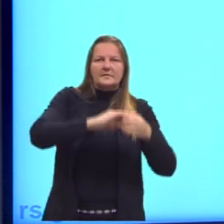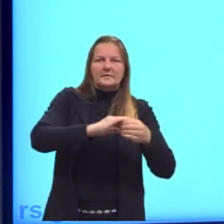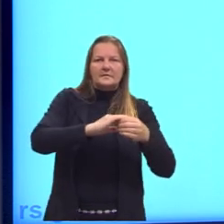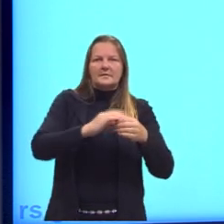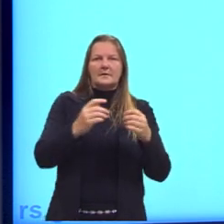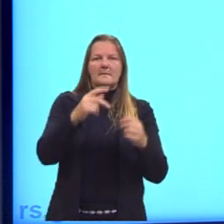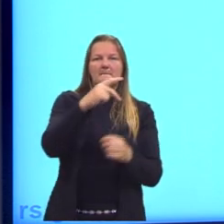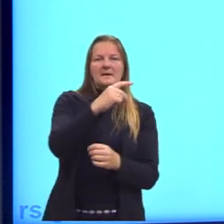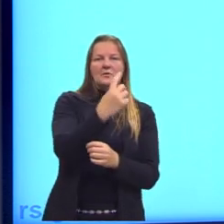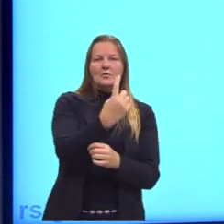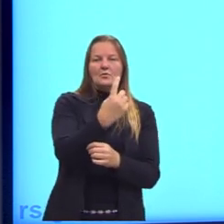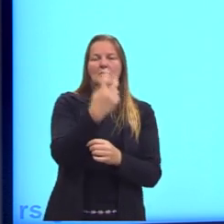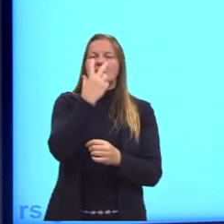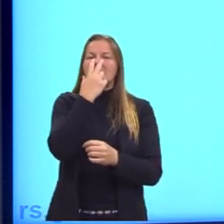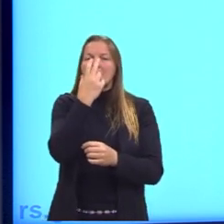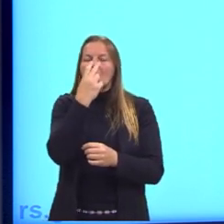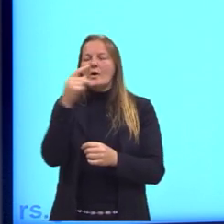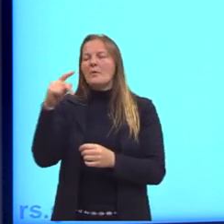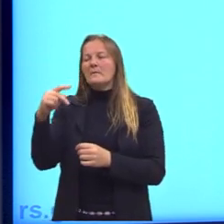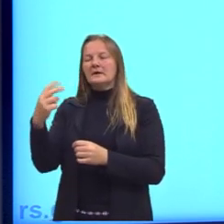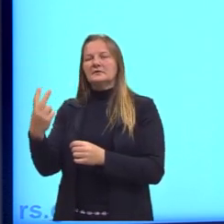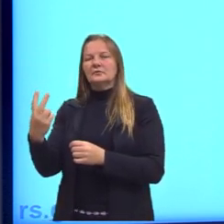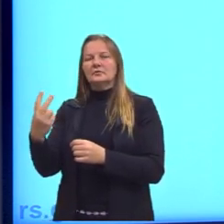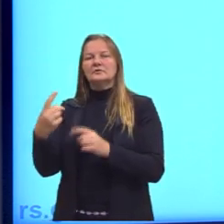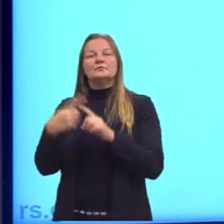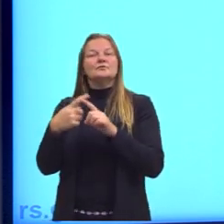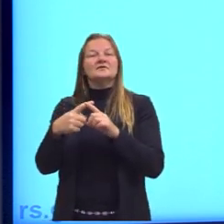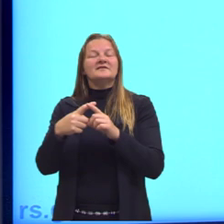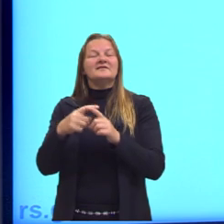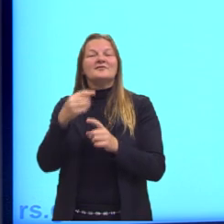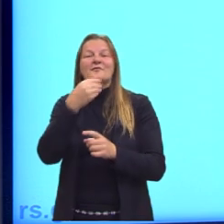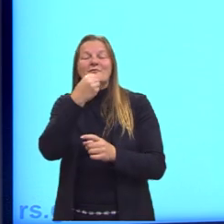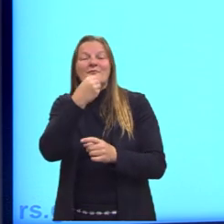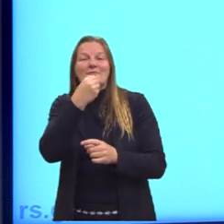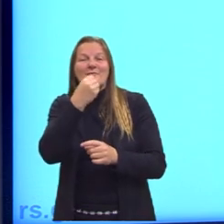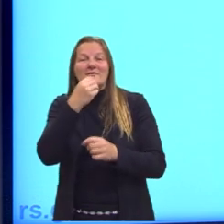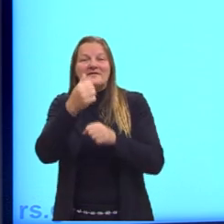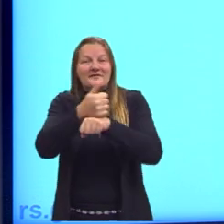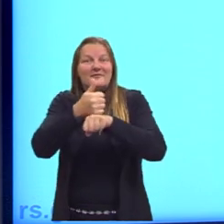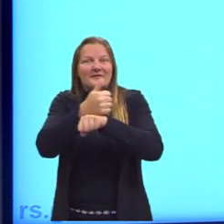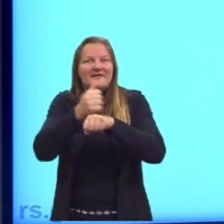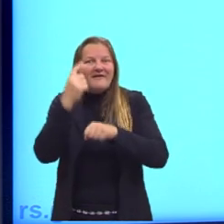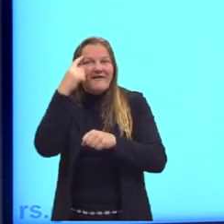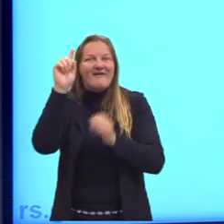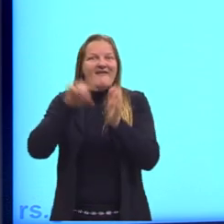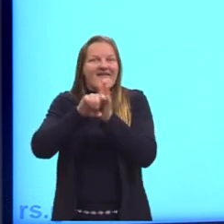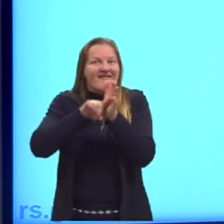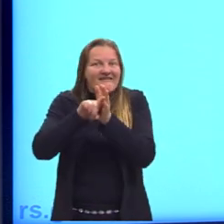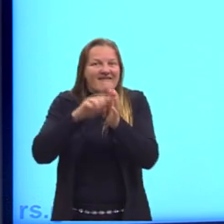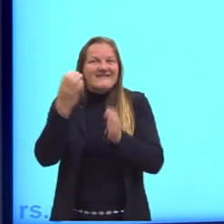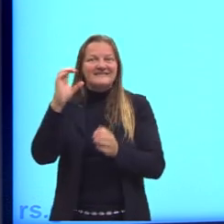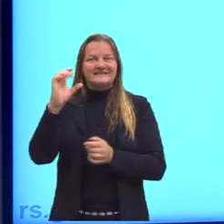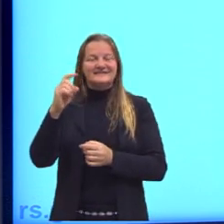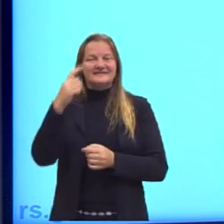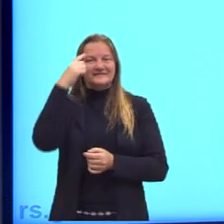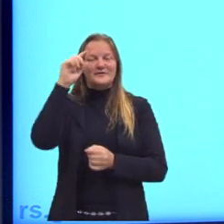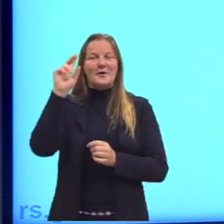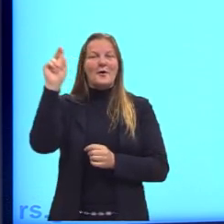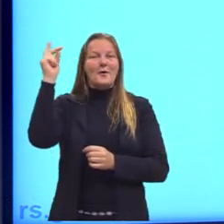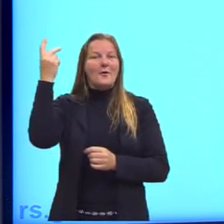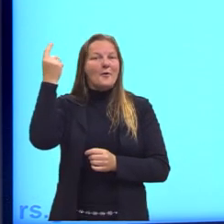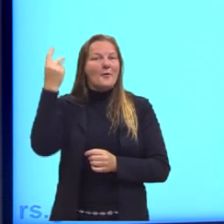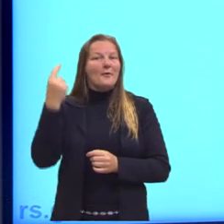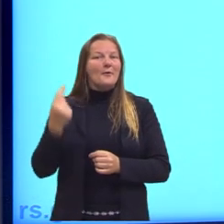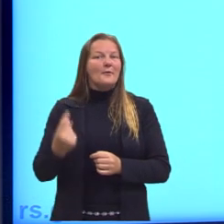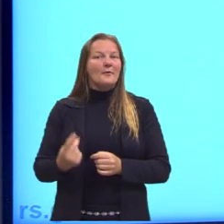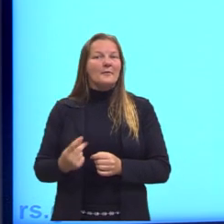B2 justamente por causa do Princípio de Pascal E se a gente igual lá né P1 e P2